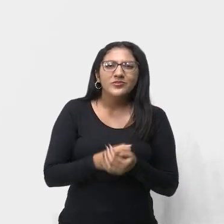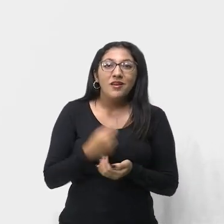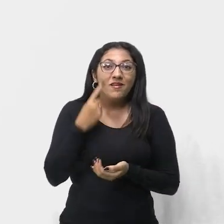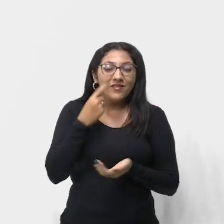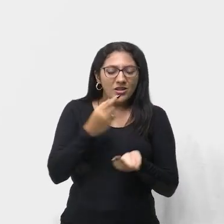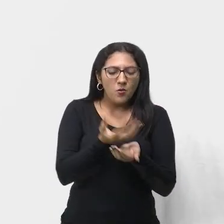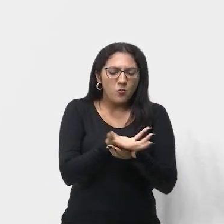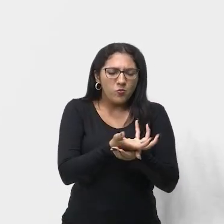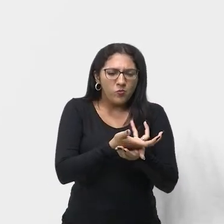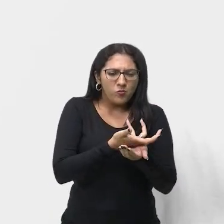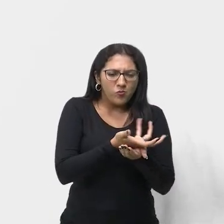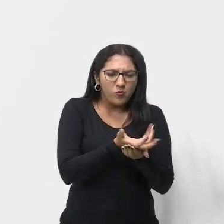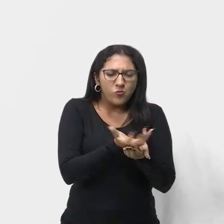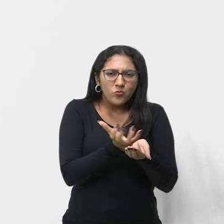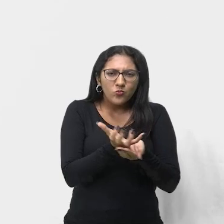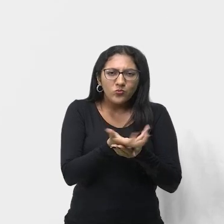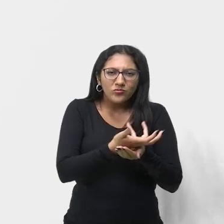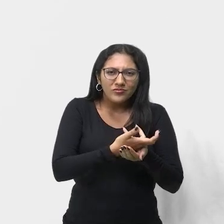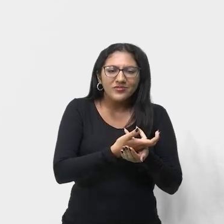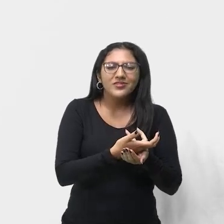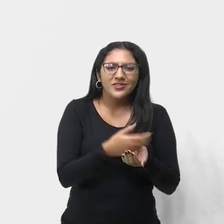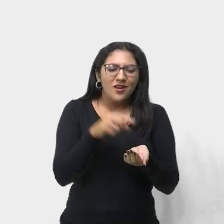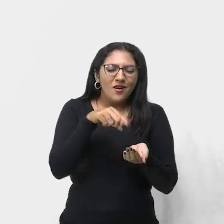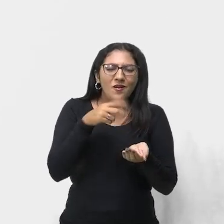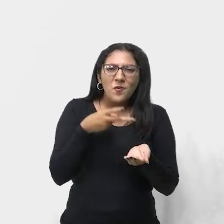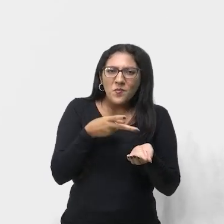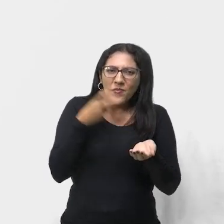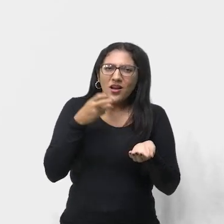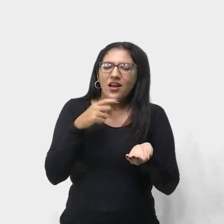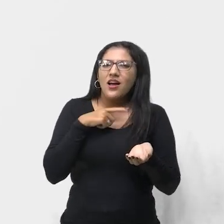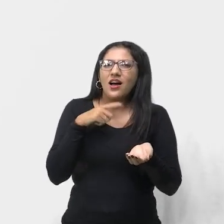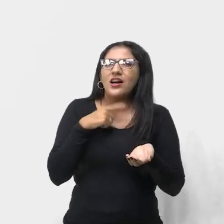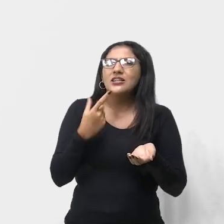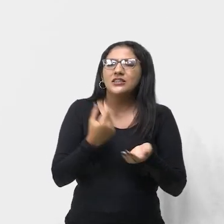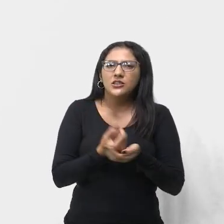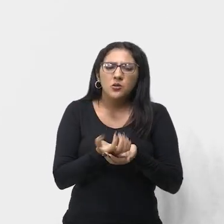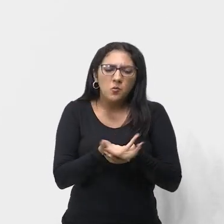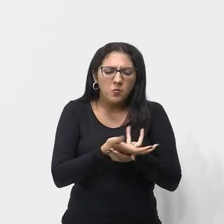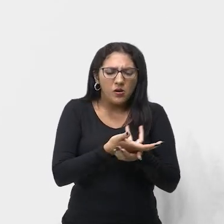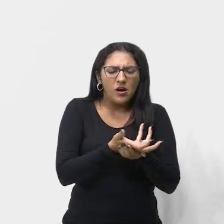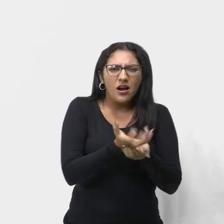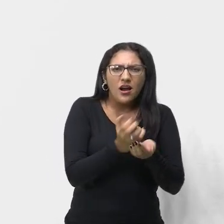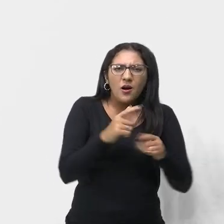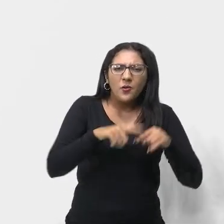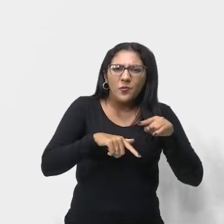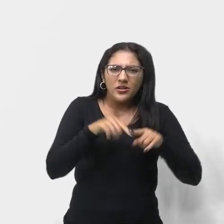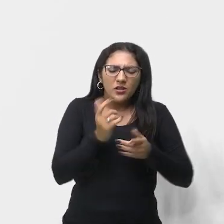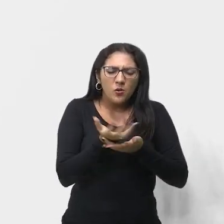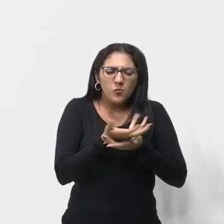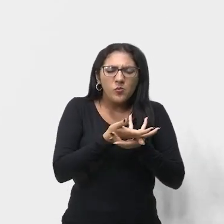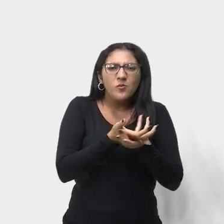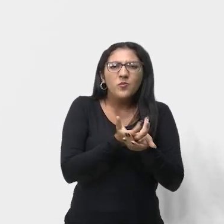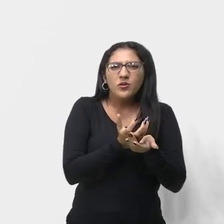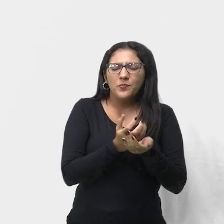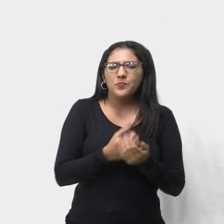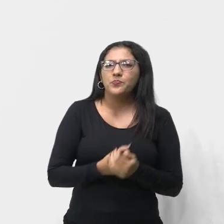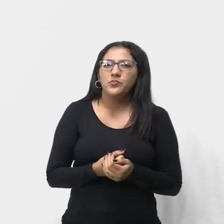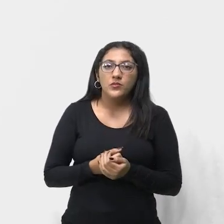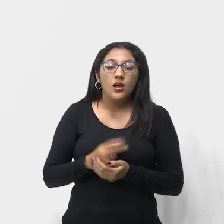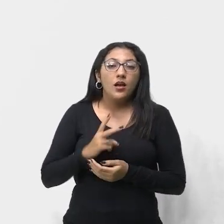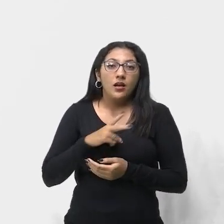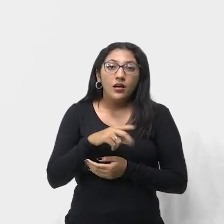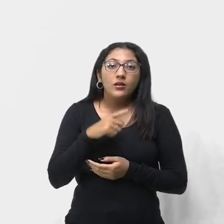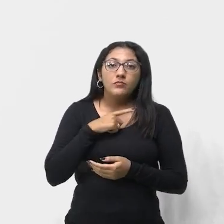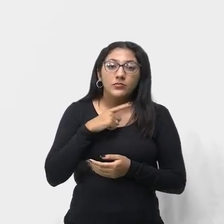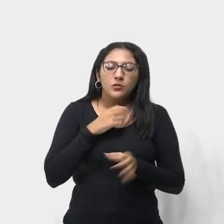o ninho. Notem que esse ninho é formado aí de palha e, em geral, esse ninho vai estar, né,